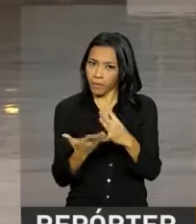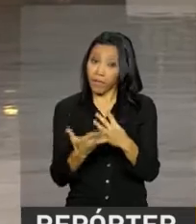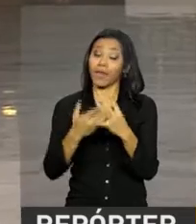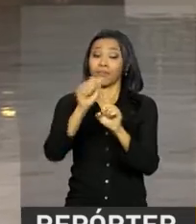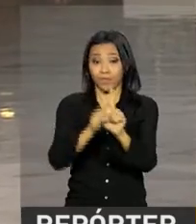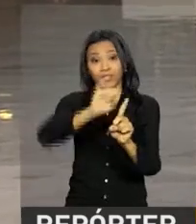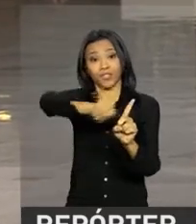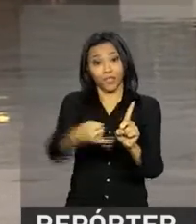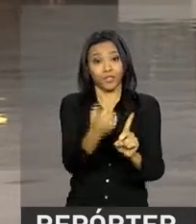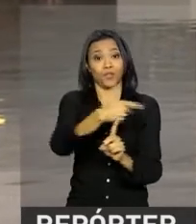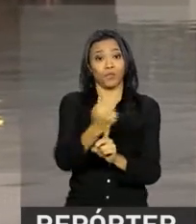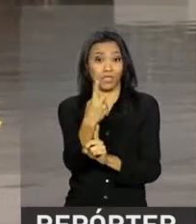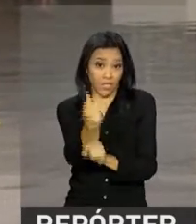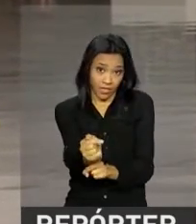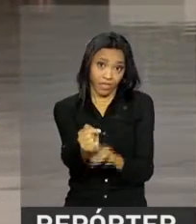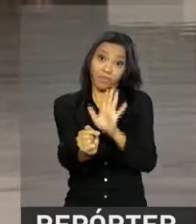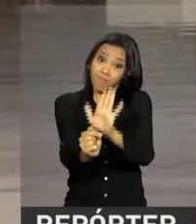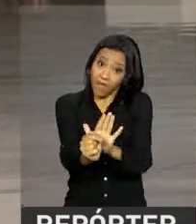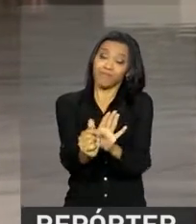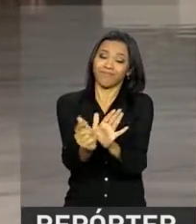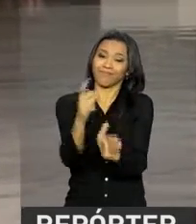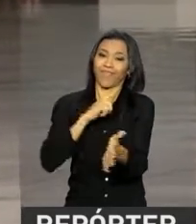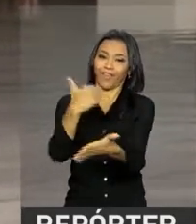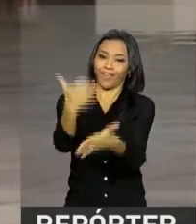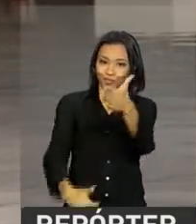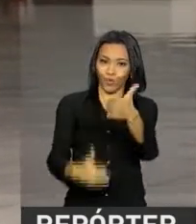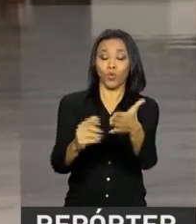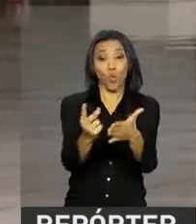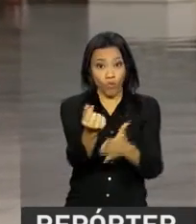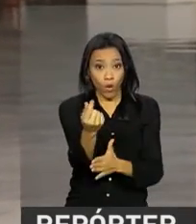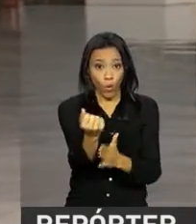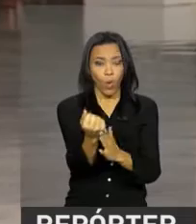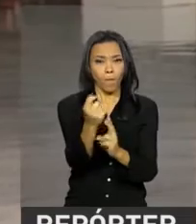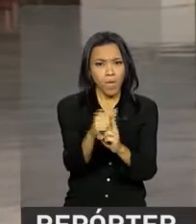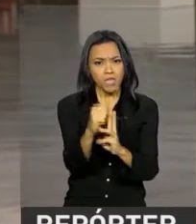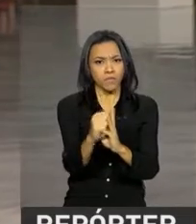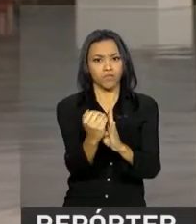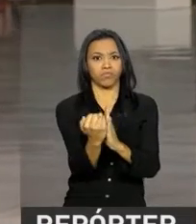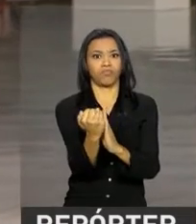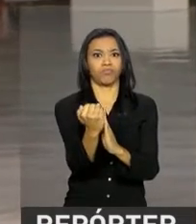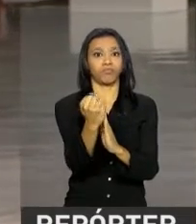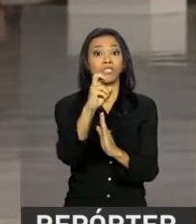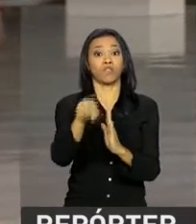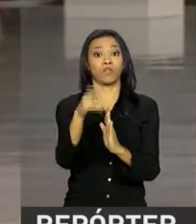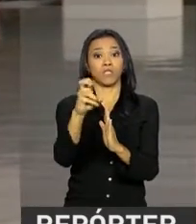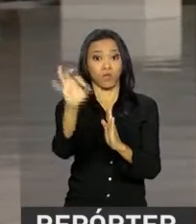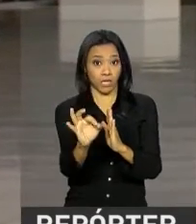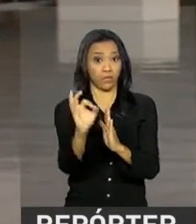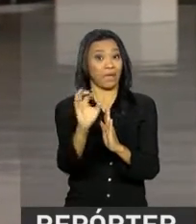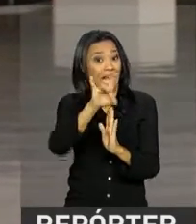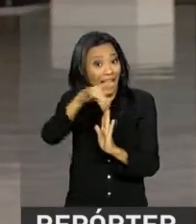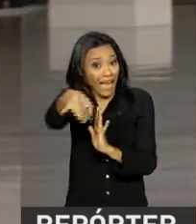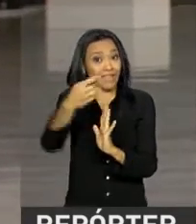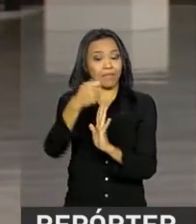2017 mas isso com desconto valor vai aumentando gradualmente mês a mês 5,5 por cento a cada mês por um